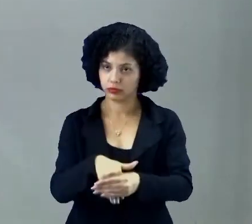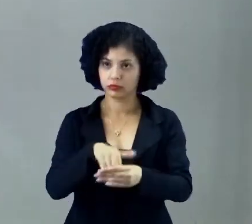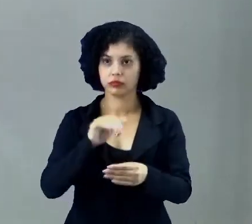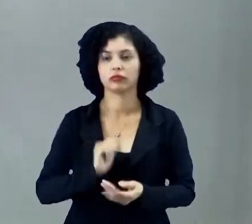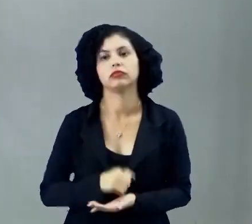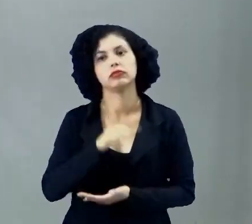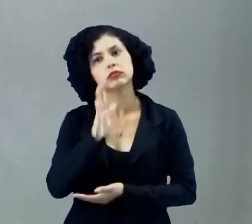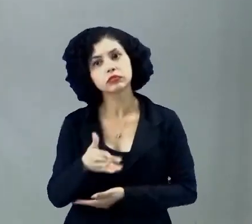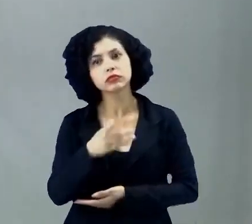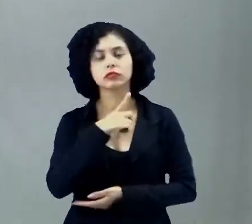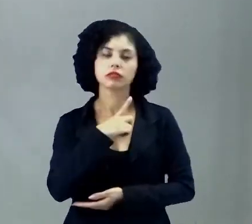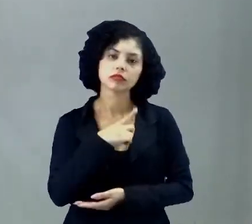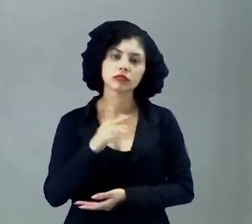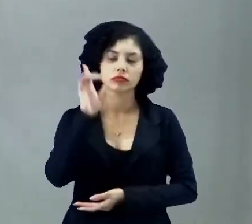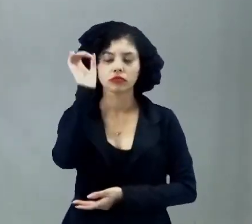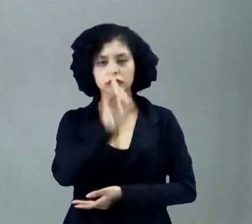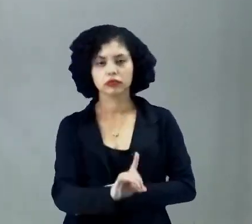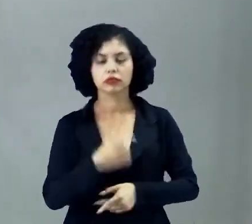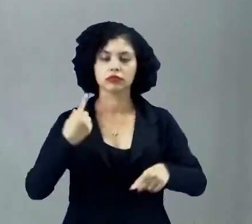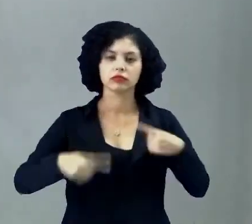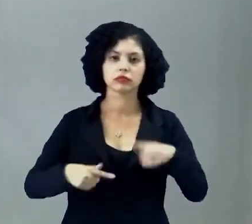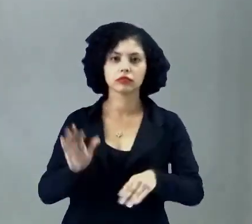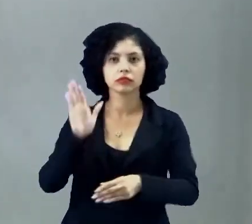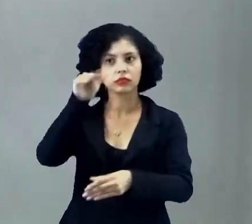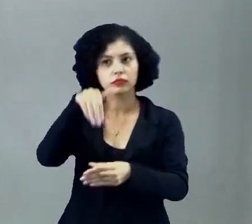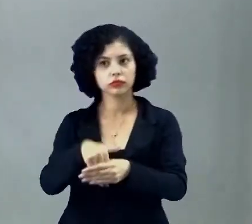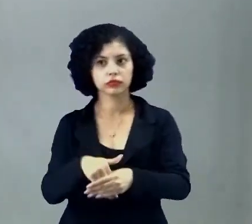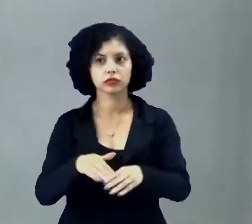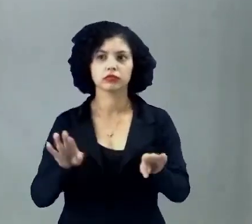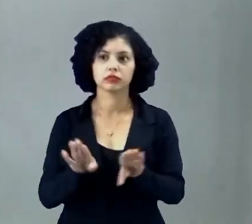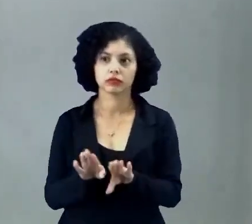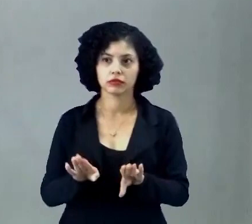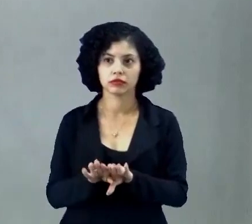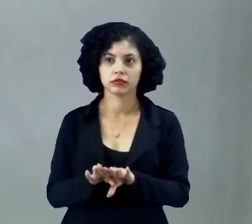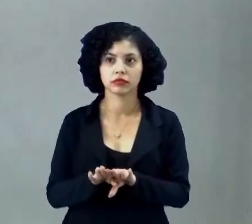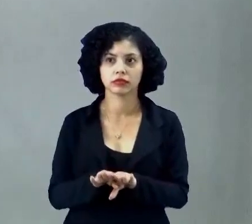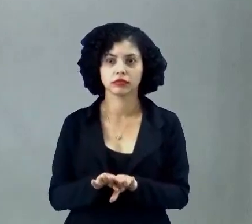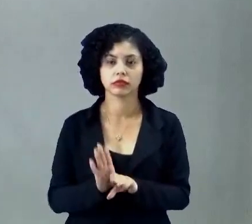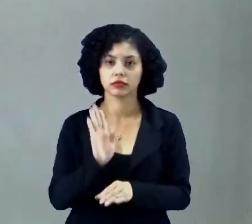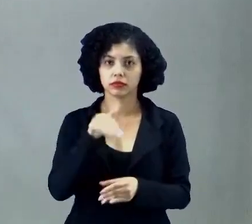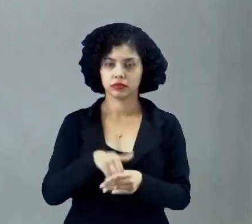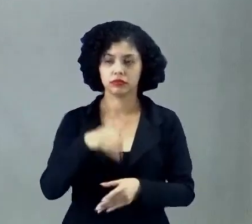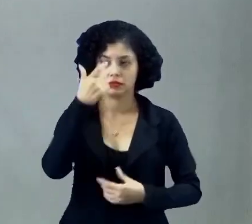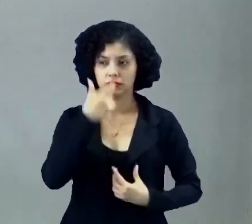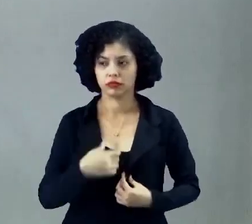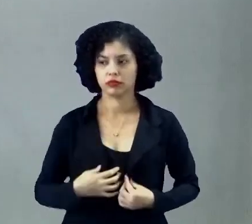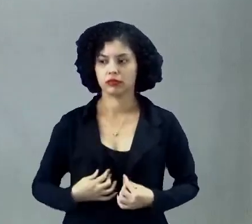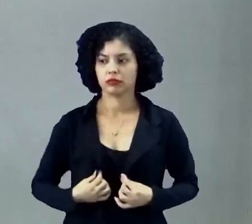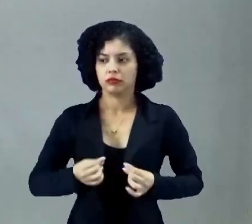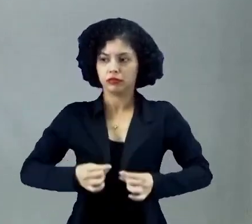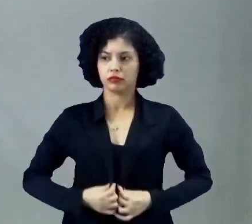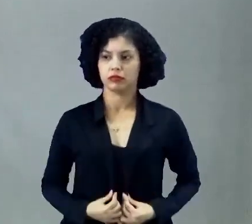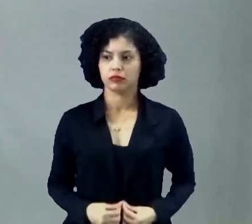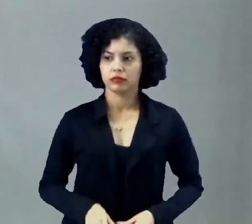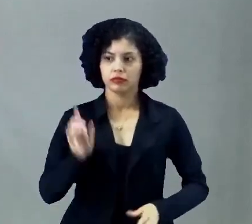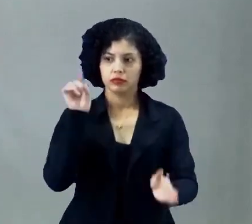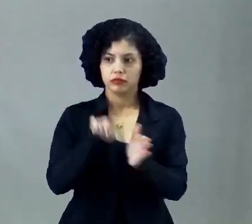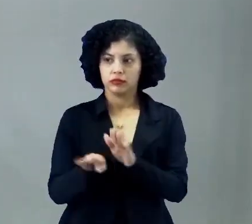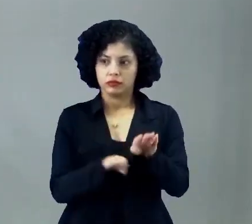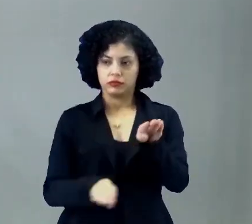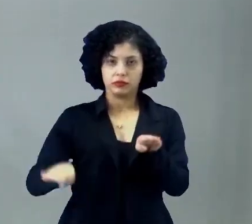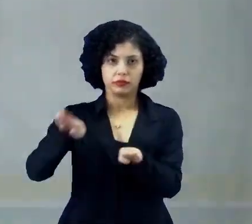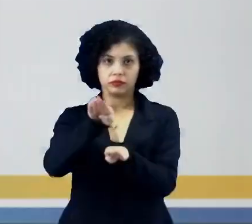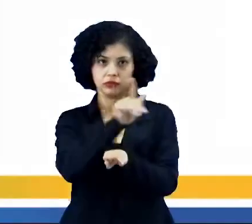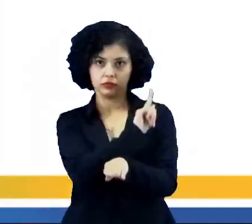voto, já que nós temos o direito político de votar e também de sermos votados, né? Então, essa questão da